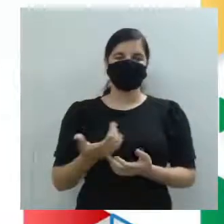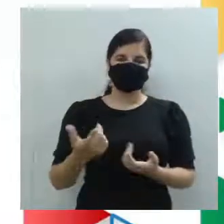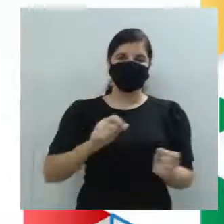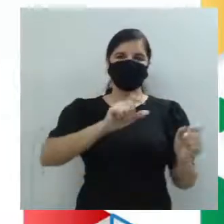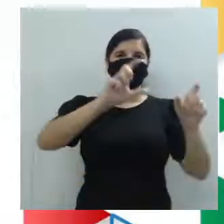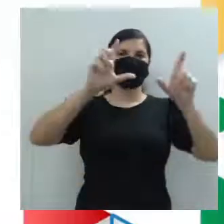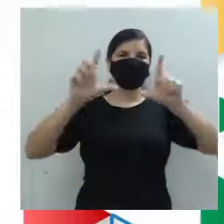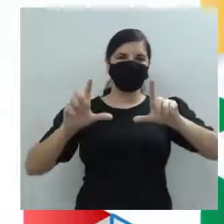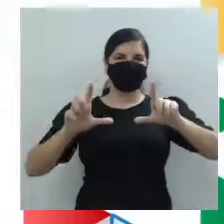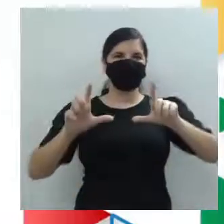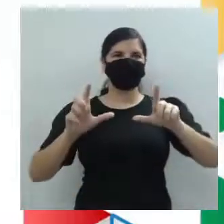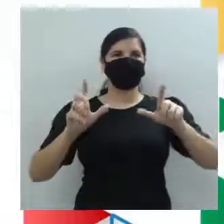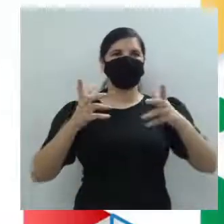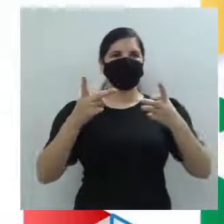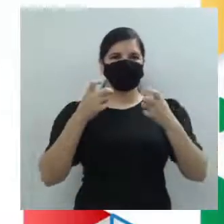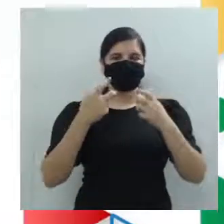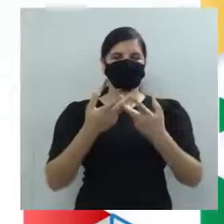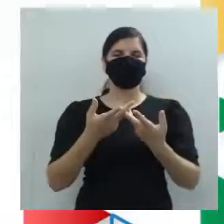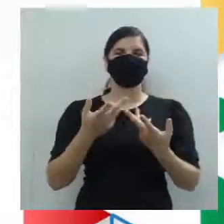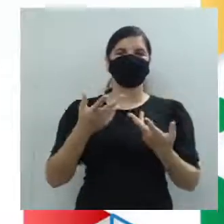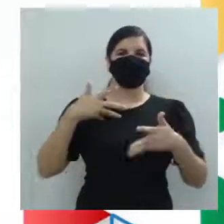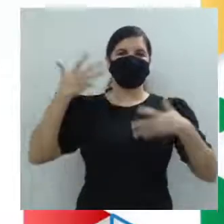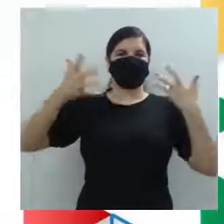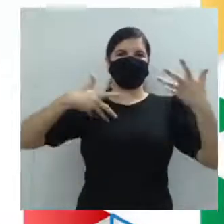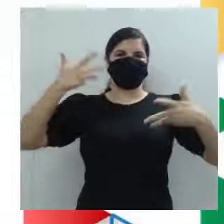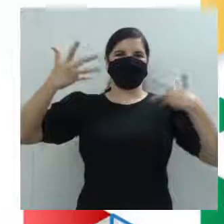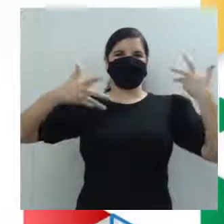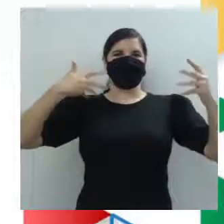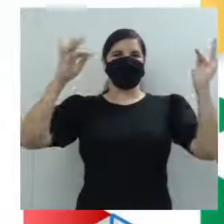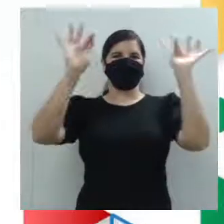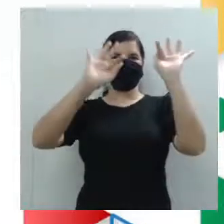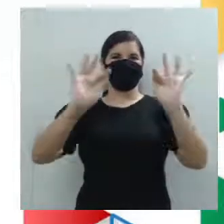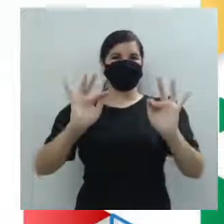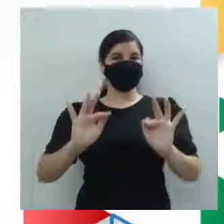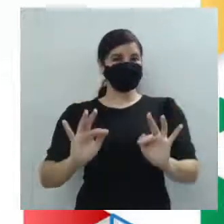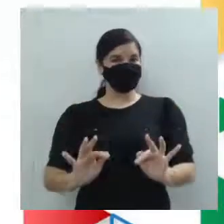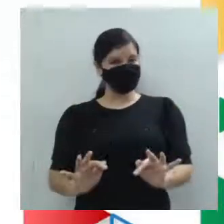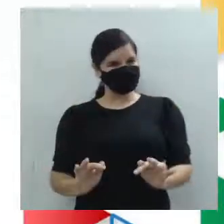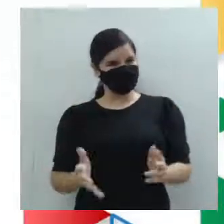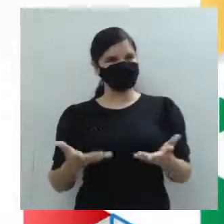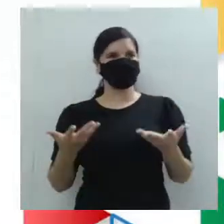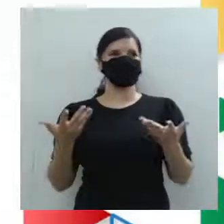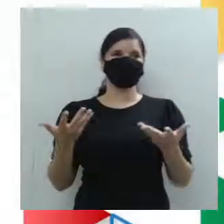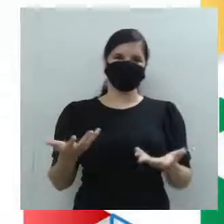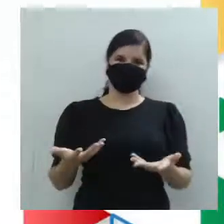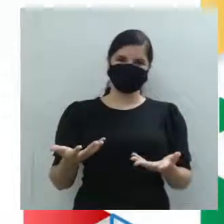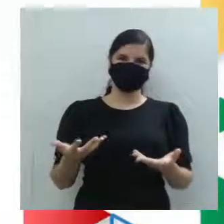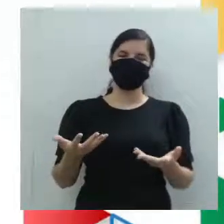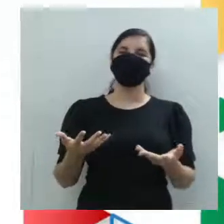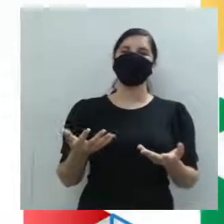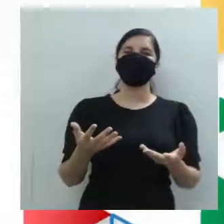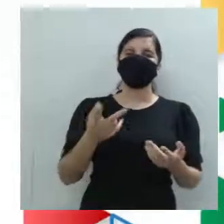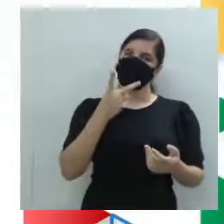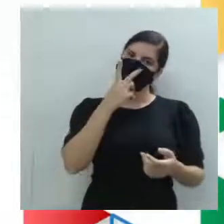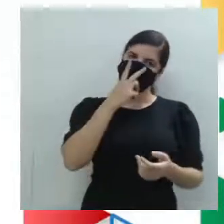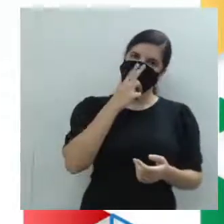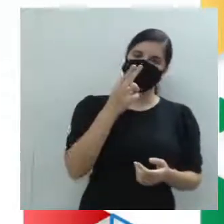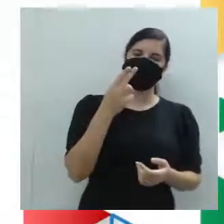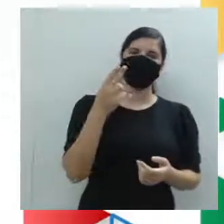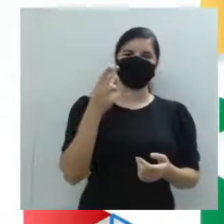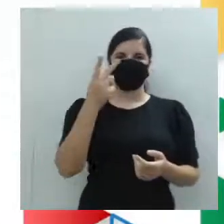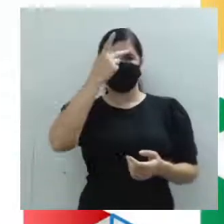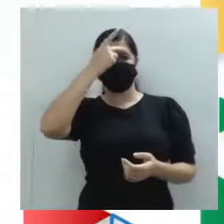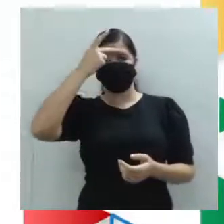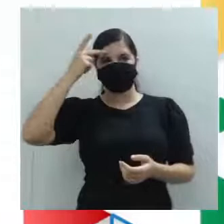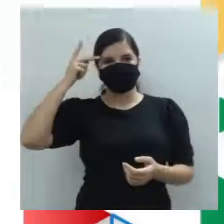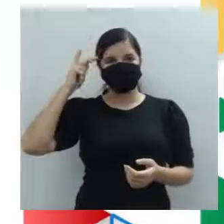primeira, nós observamos o quê? Um tom de alegria, felicidade, certo? Observem. E possivelmente as